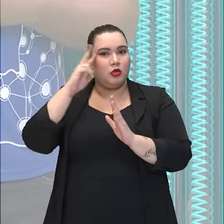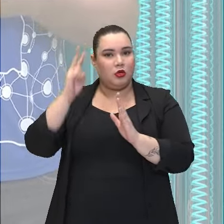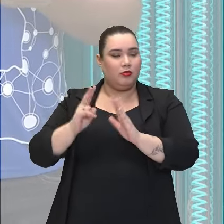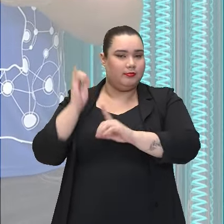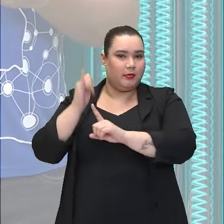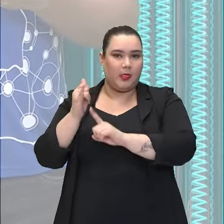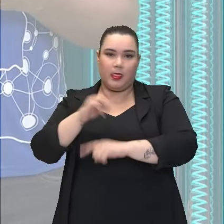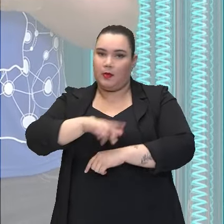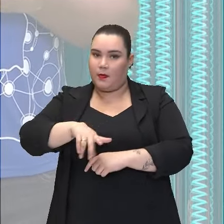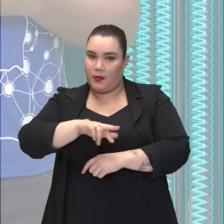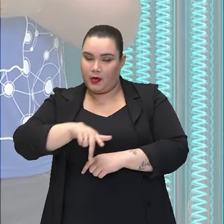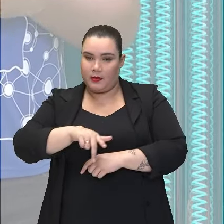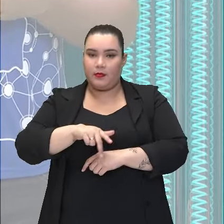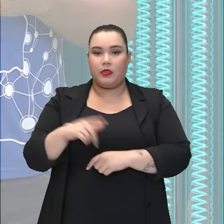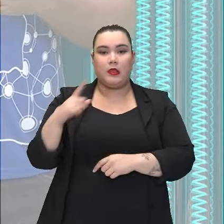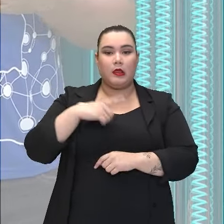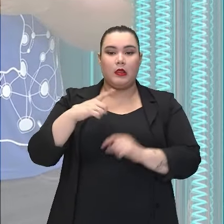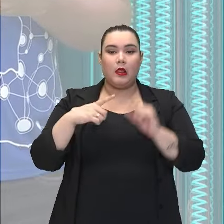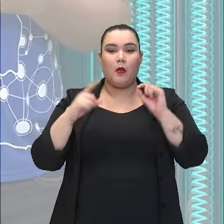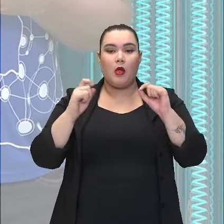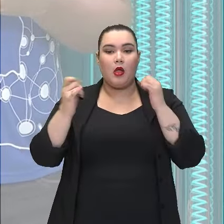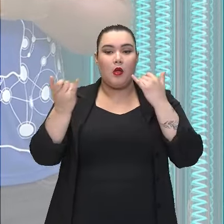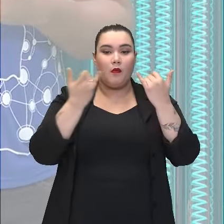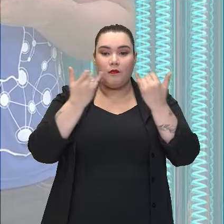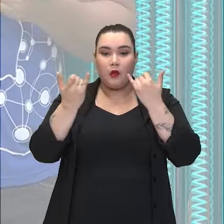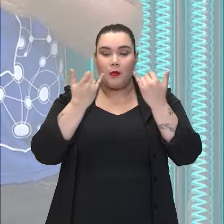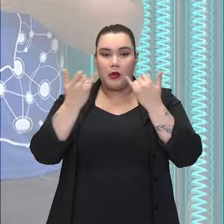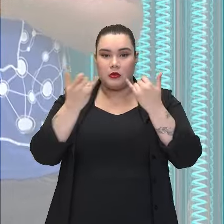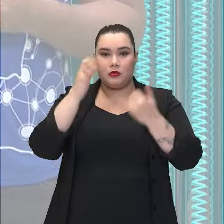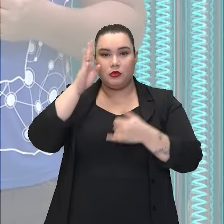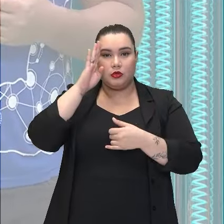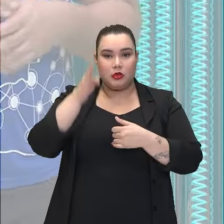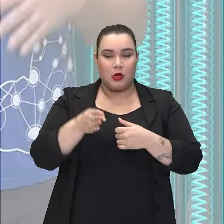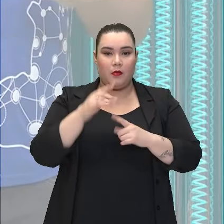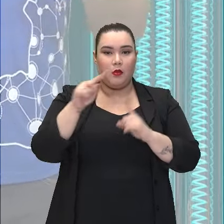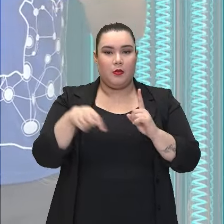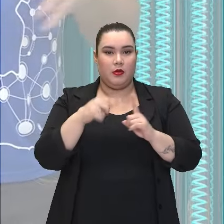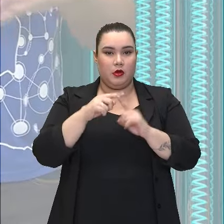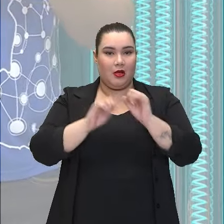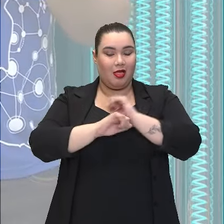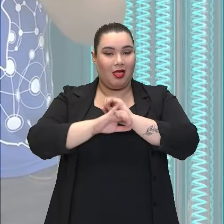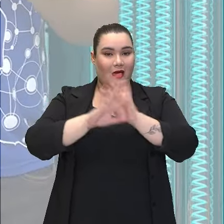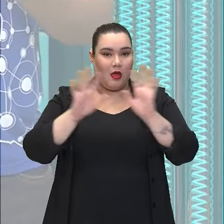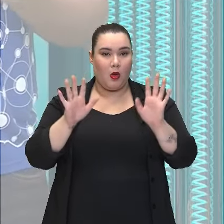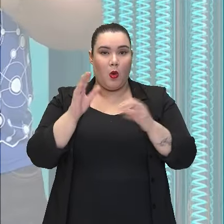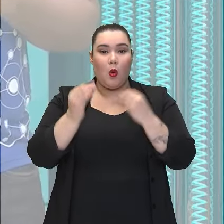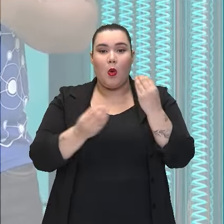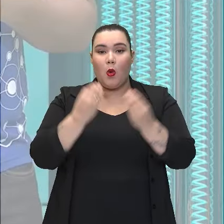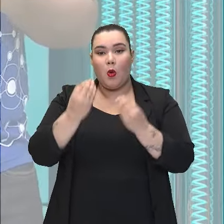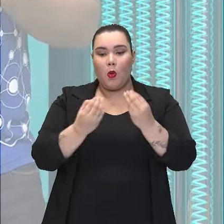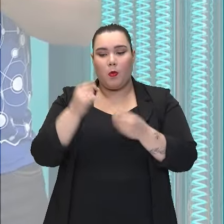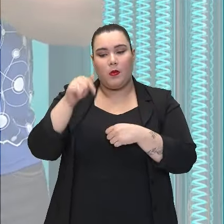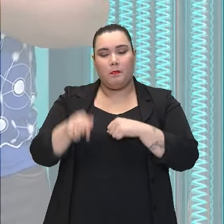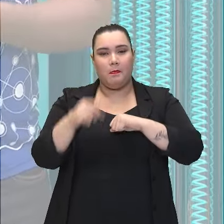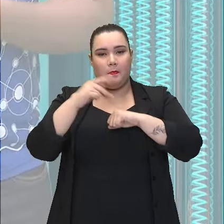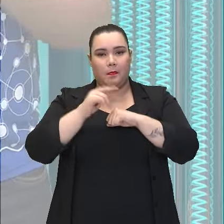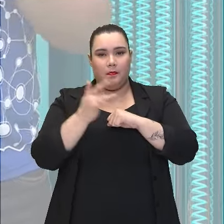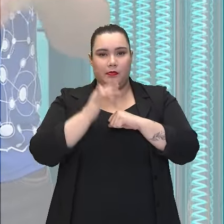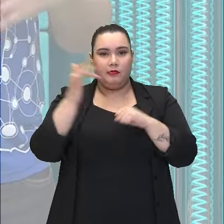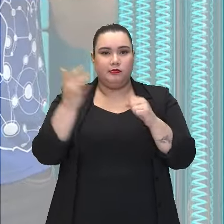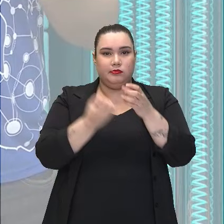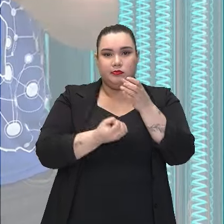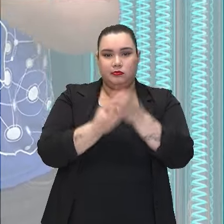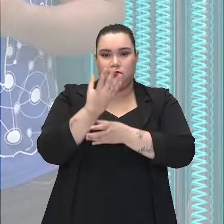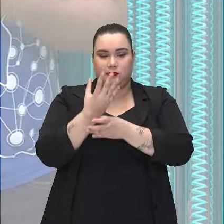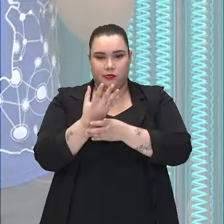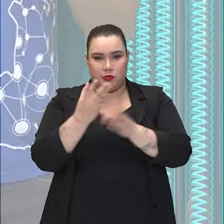narração de fatos. Nós temos exatamente aí informações diretas e objetivas de como o diamante surge, o